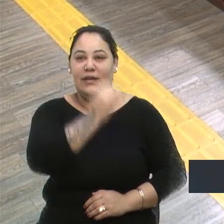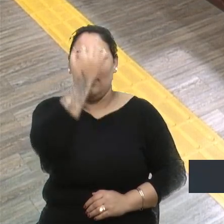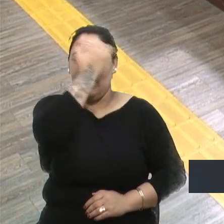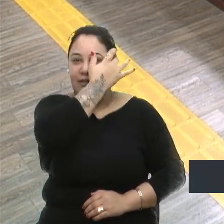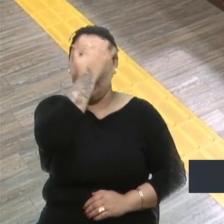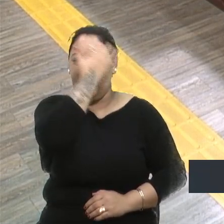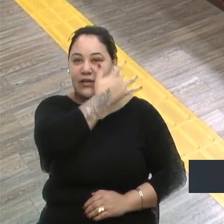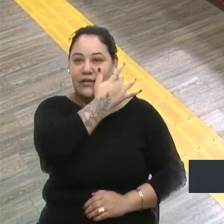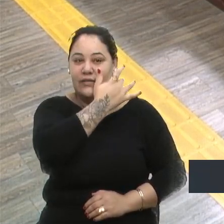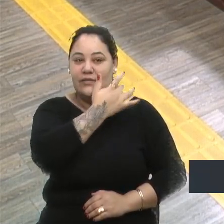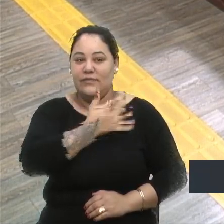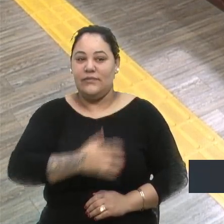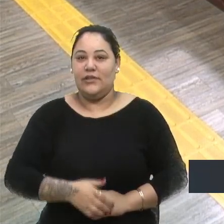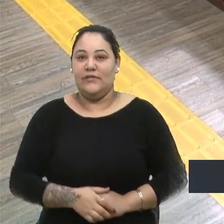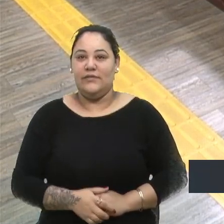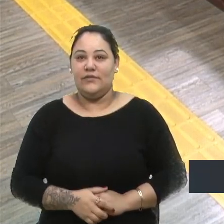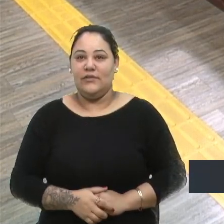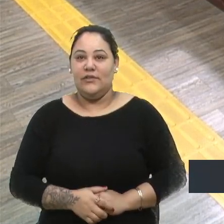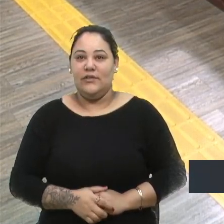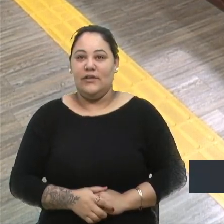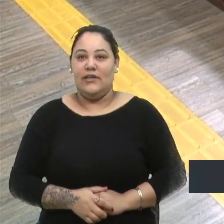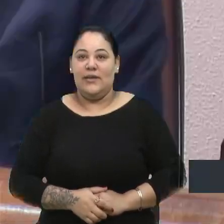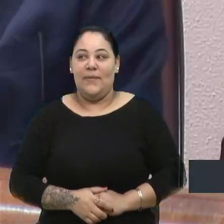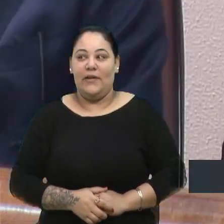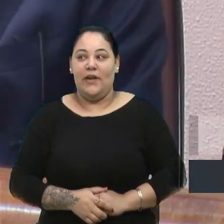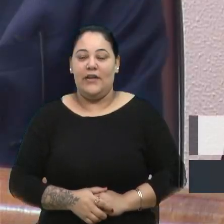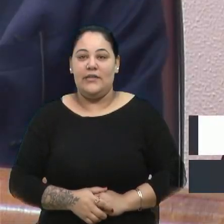Domênico, secretário da mesa, Adriano Bressan.